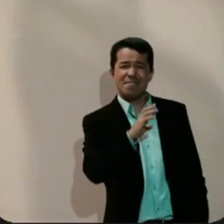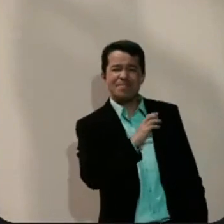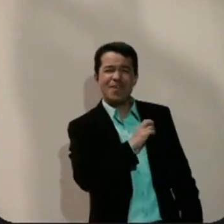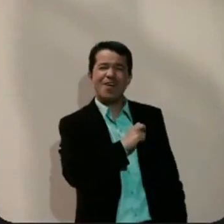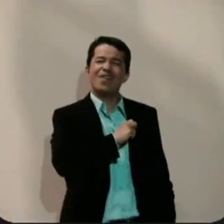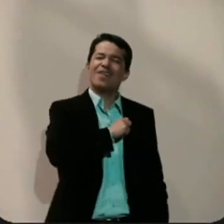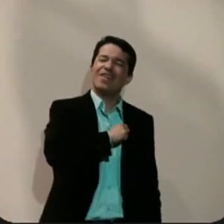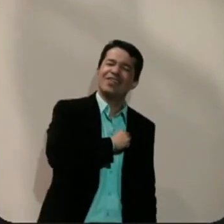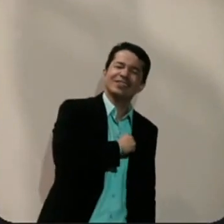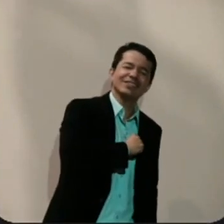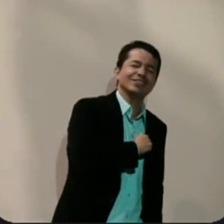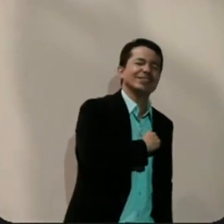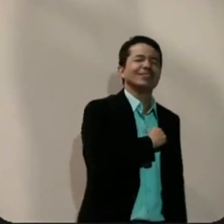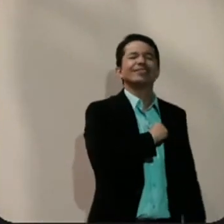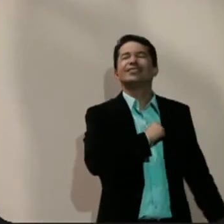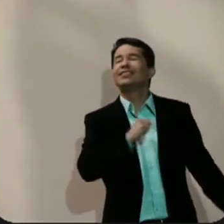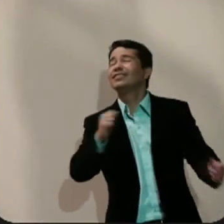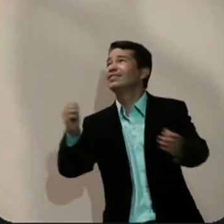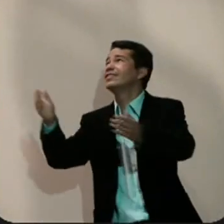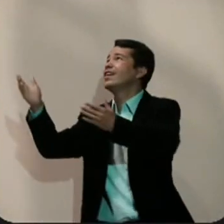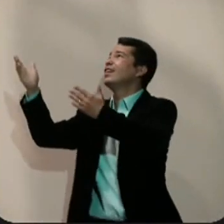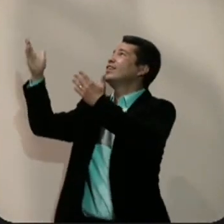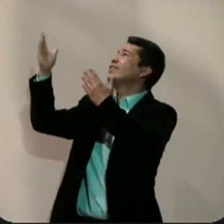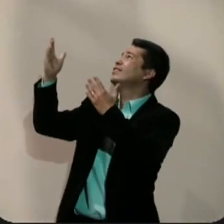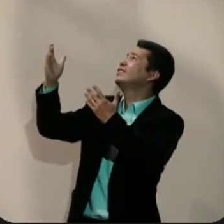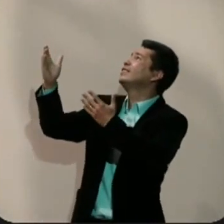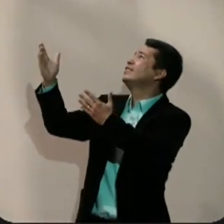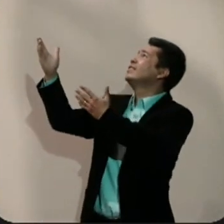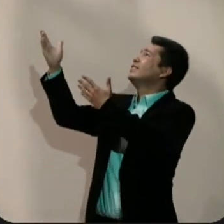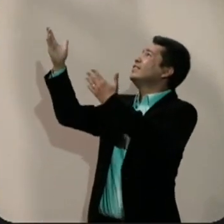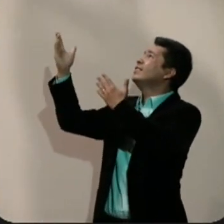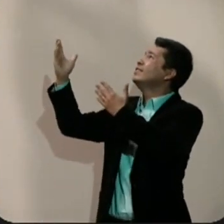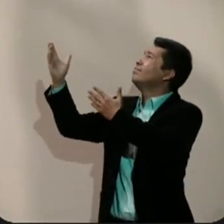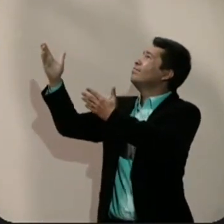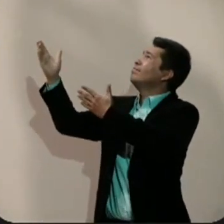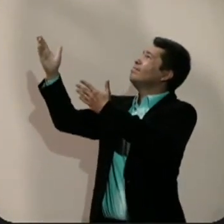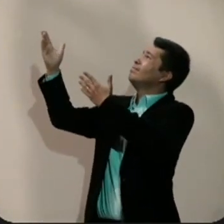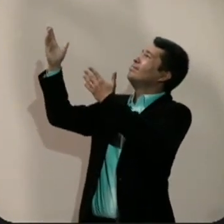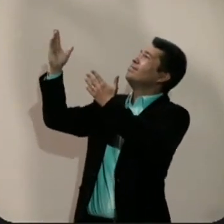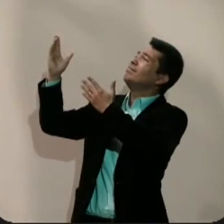infinito e ousado amor de